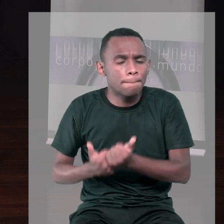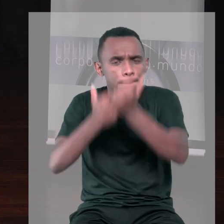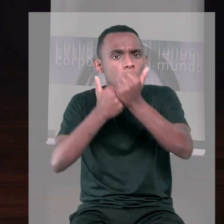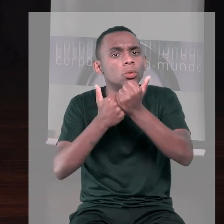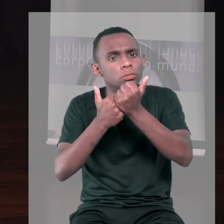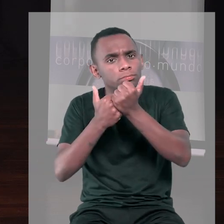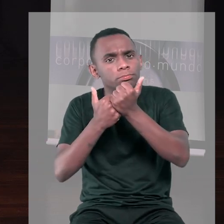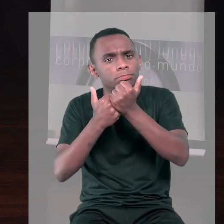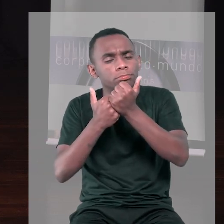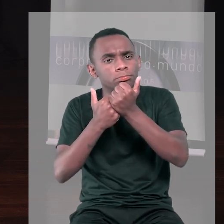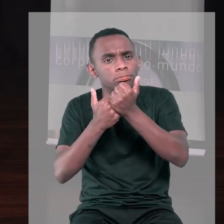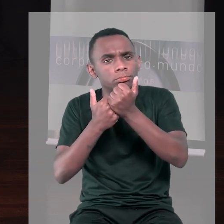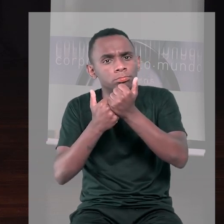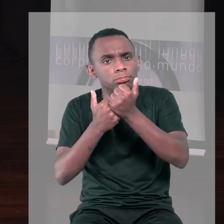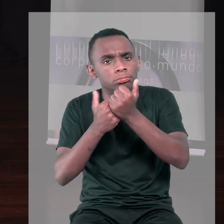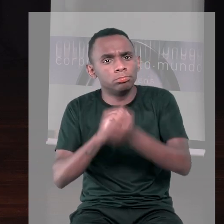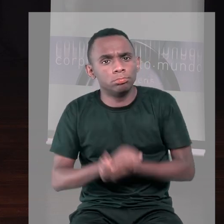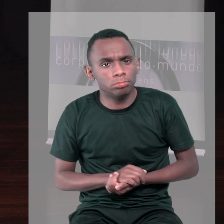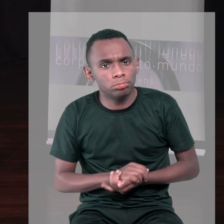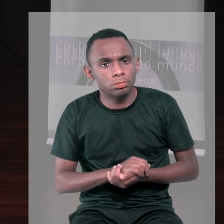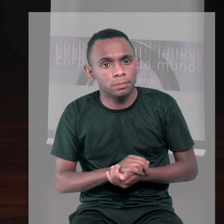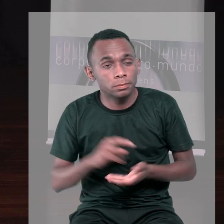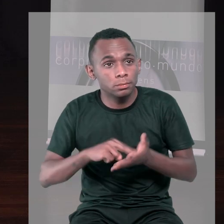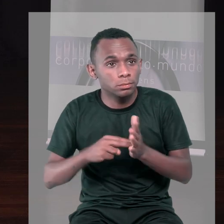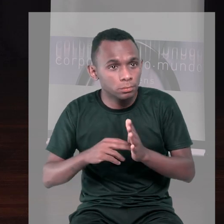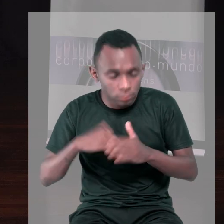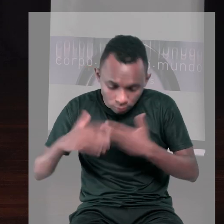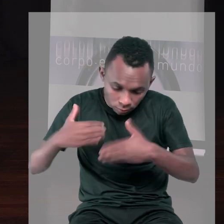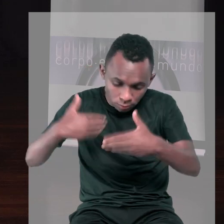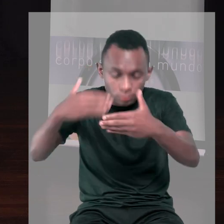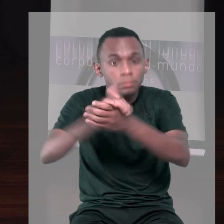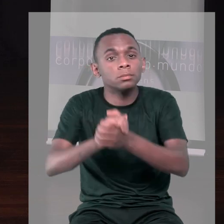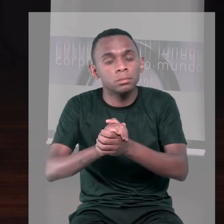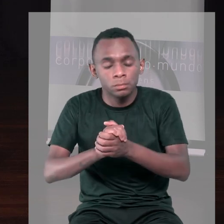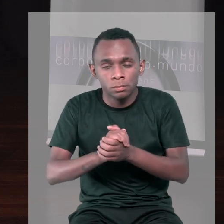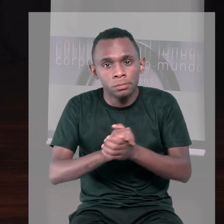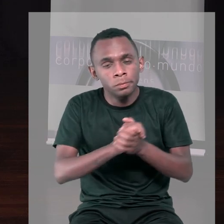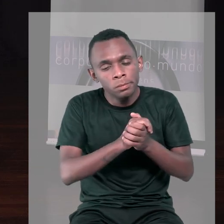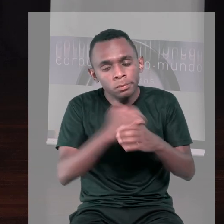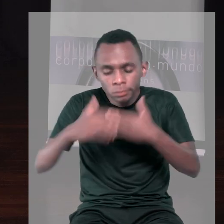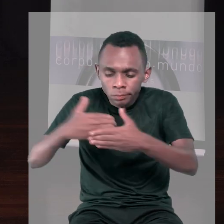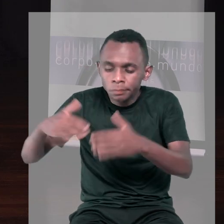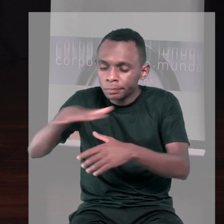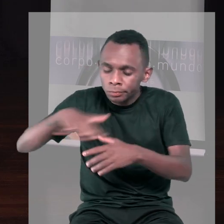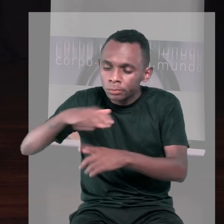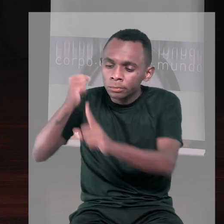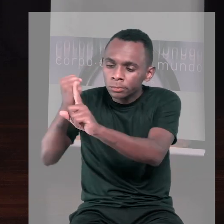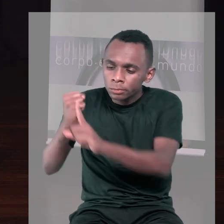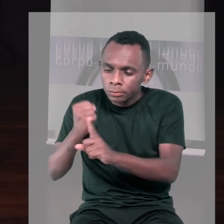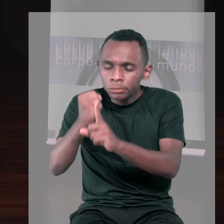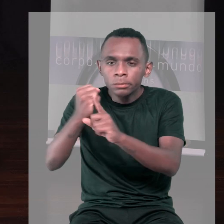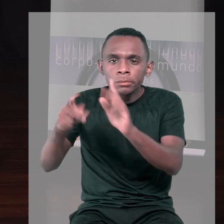novidade. Alguns anos antes dela, um historiador havia publicado um trabalho alentado e minucioso sobre